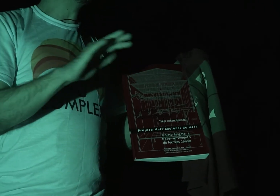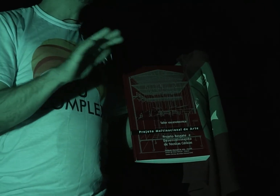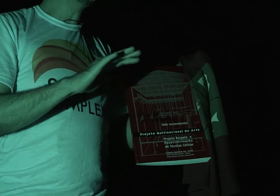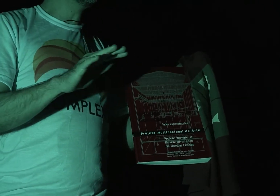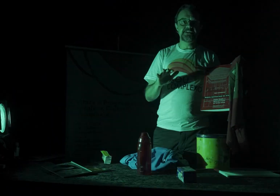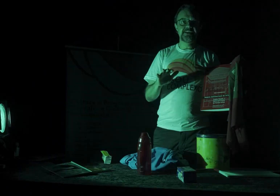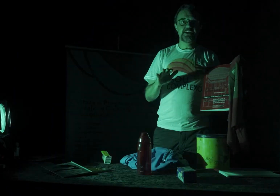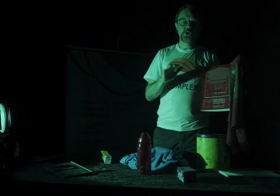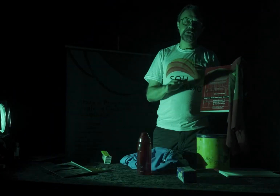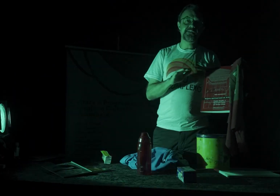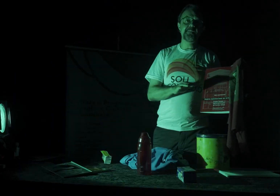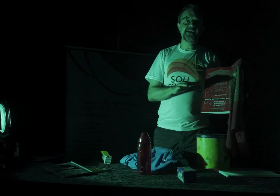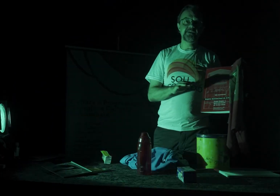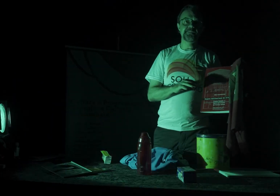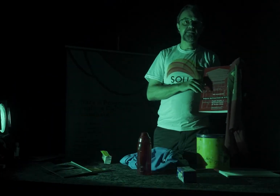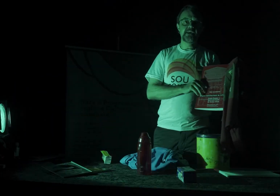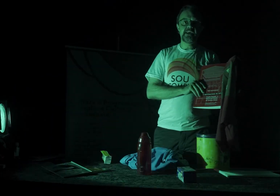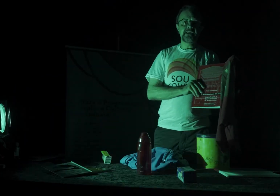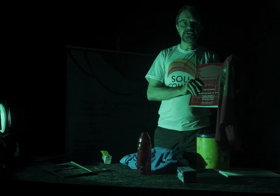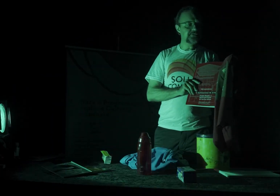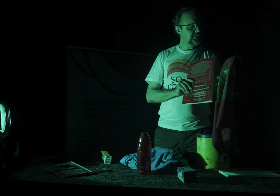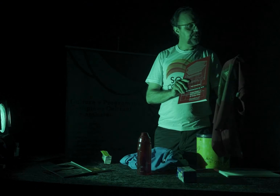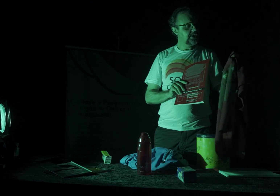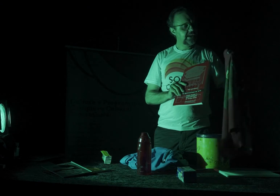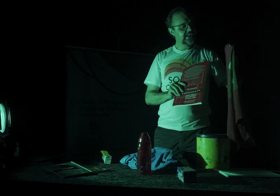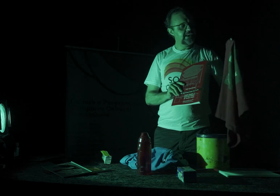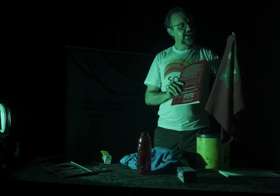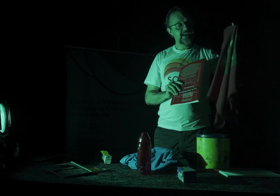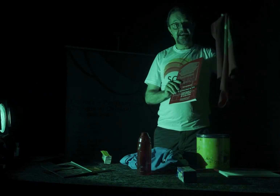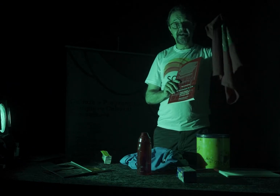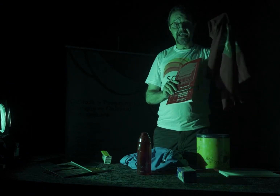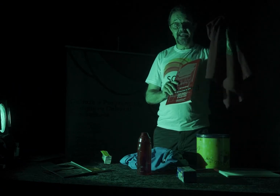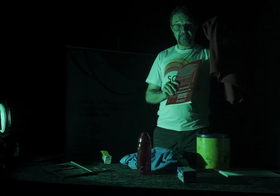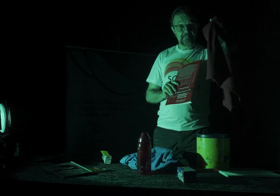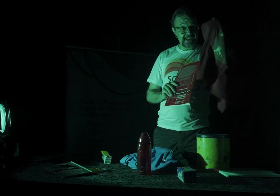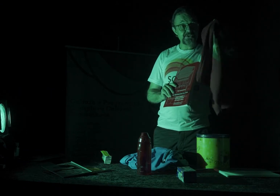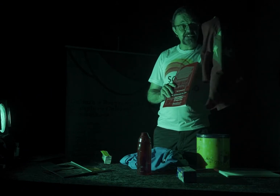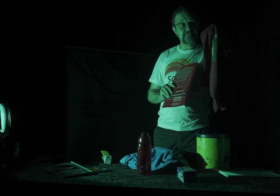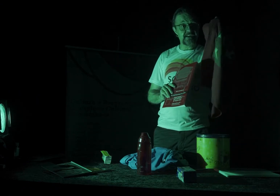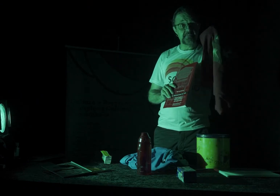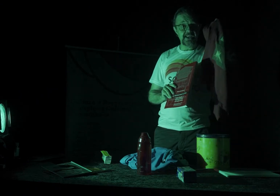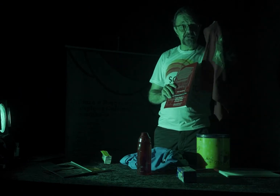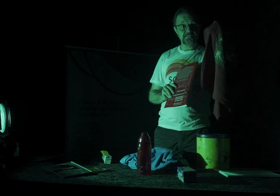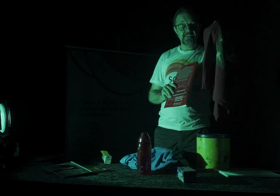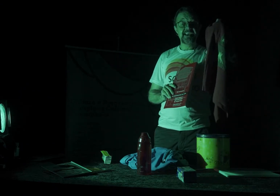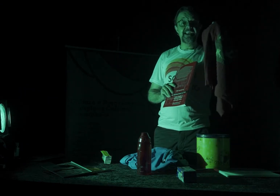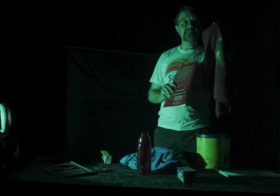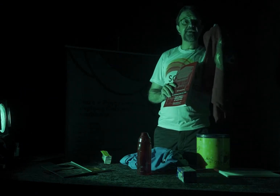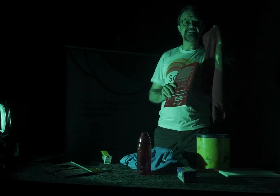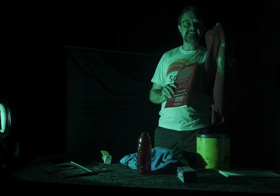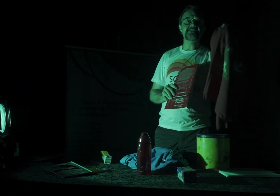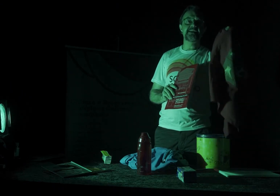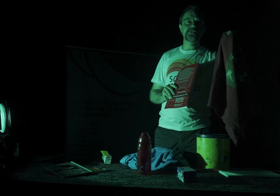não existe luz vermelha. E a gente viu que Para isso ser vermelho,